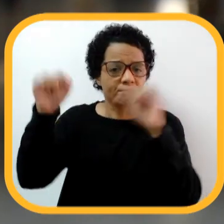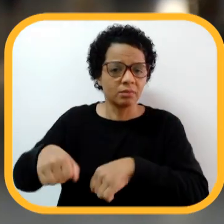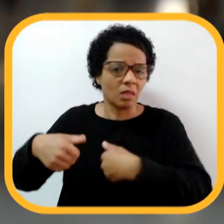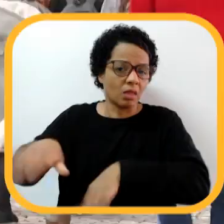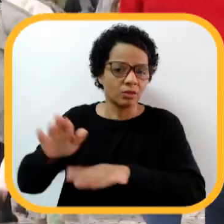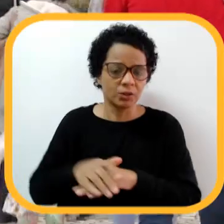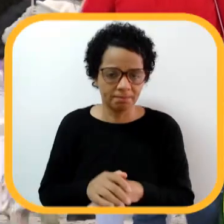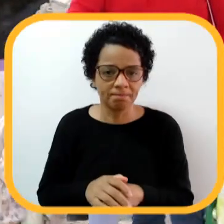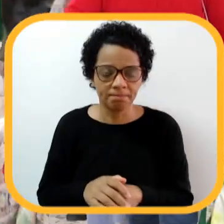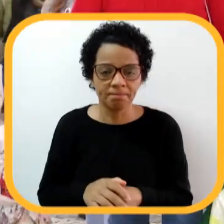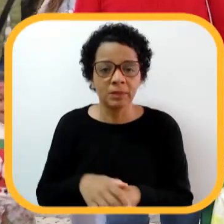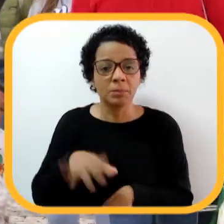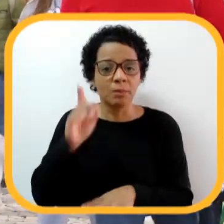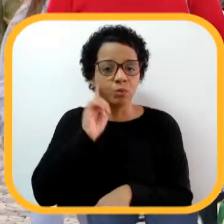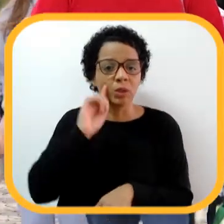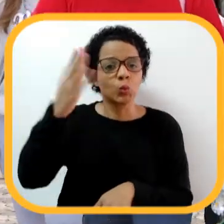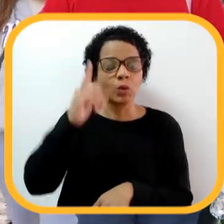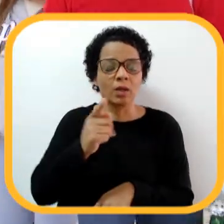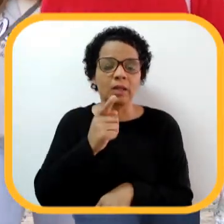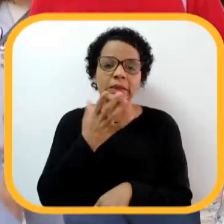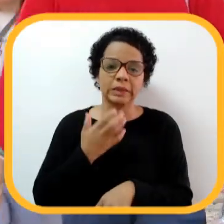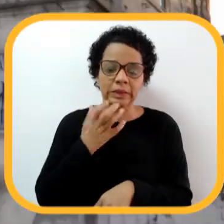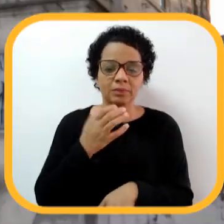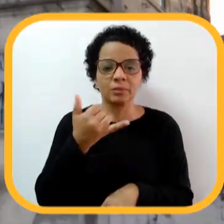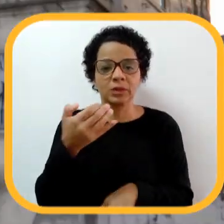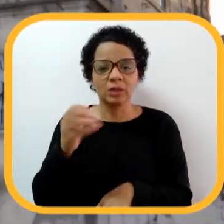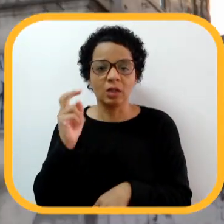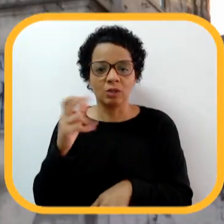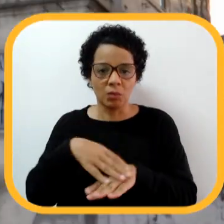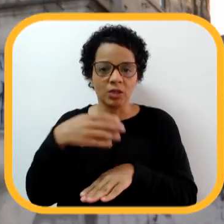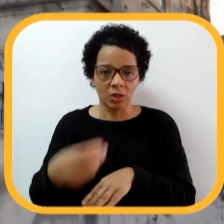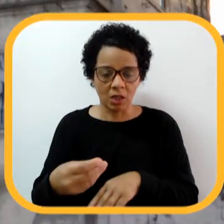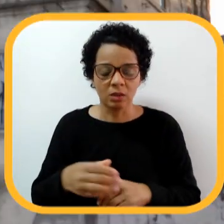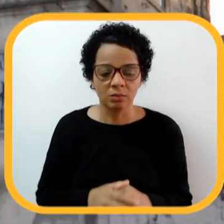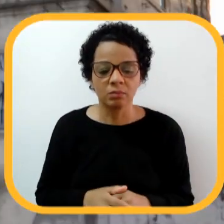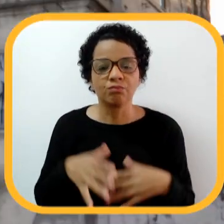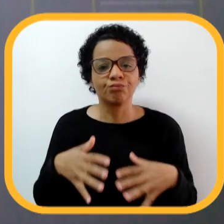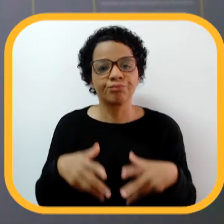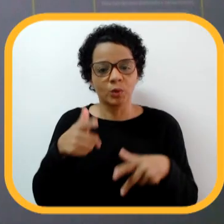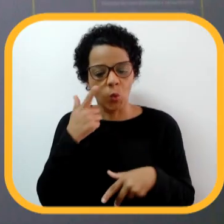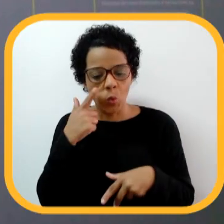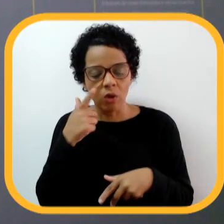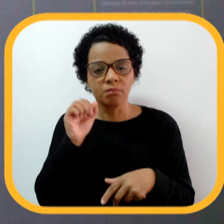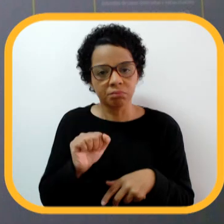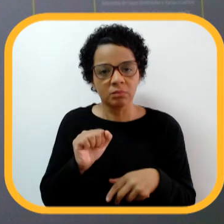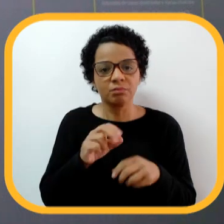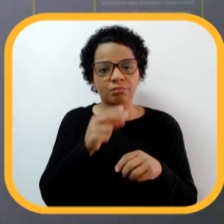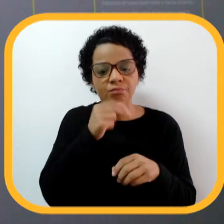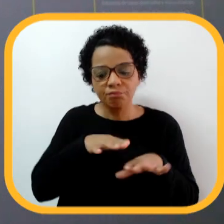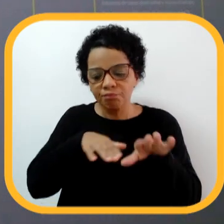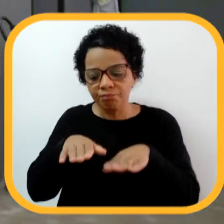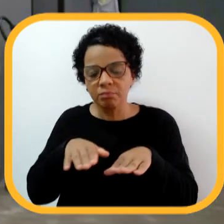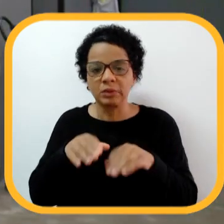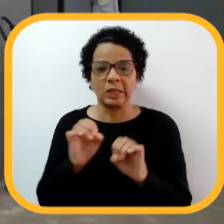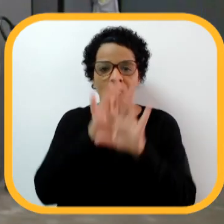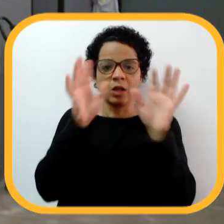esse é que é o grande problema. A grande política é a prevenção. 270 anos após o sismo que mais abalou Portugal, o desenvolvimento do conhecimento